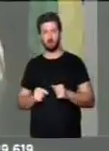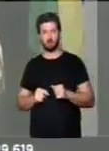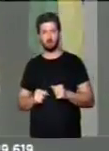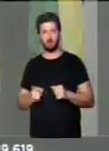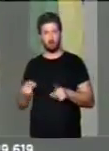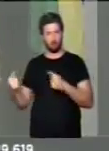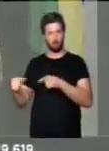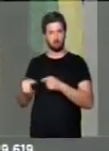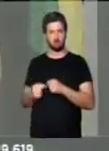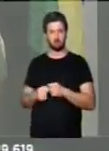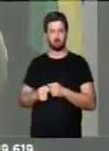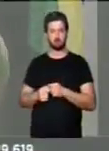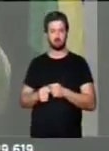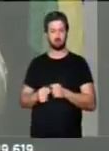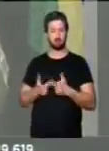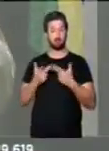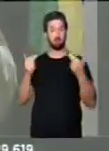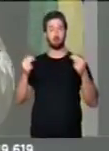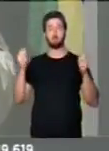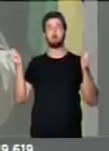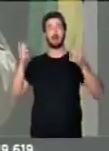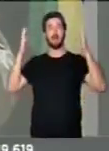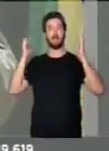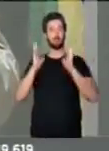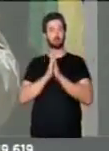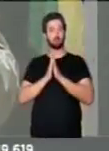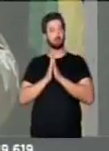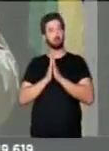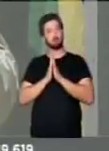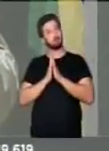oposição. É um negócio fantástico.